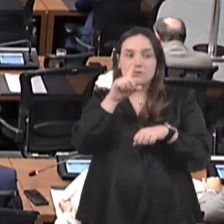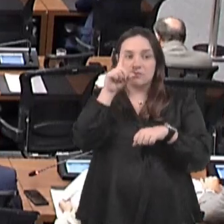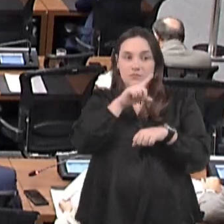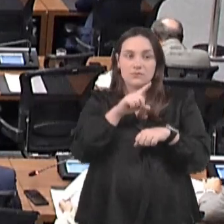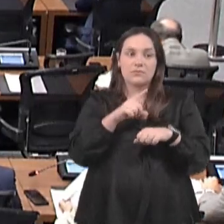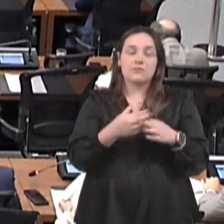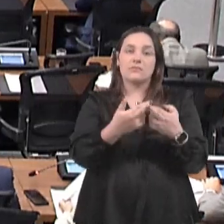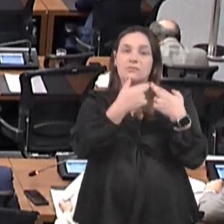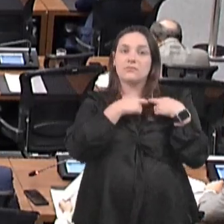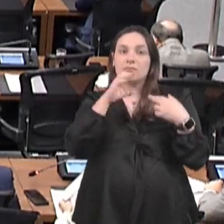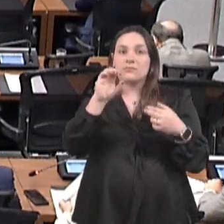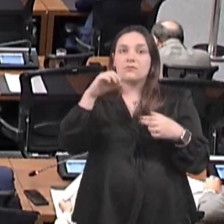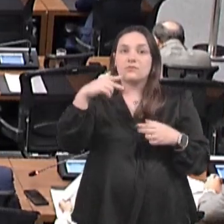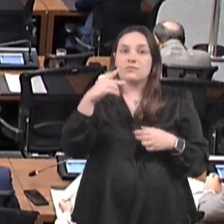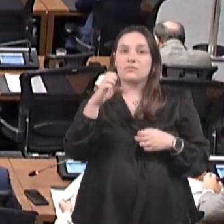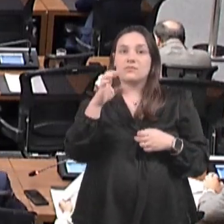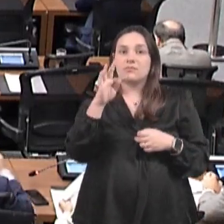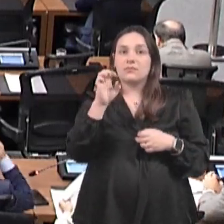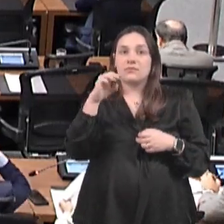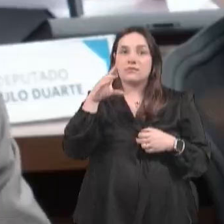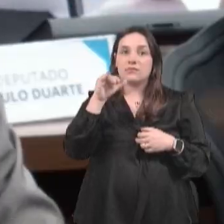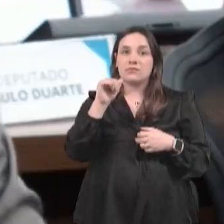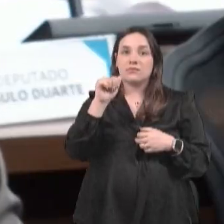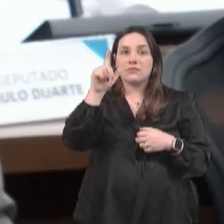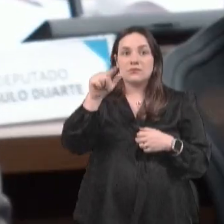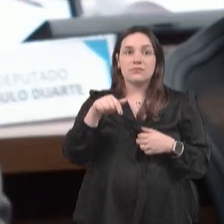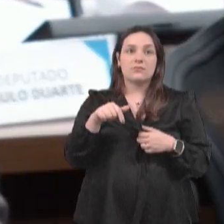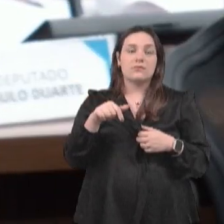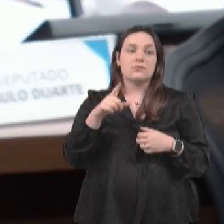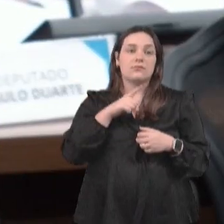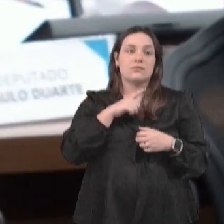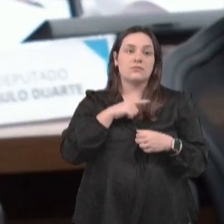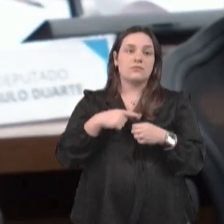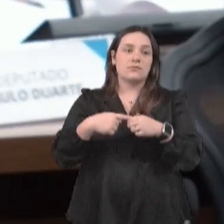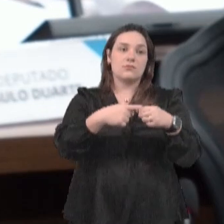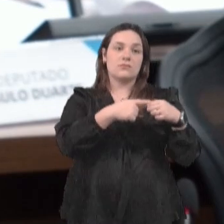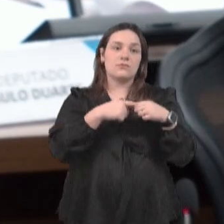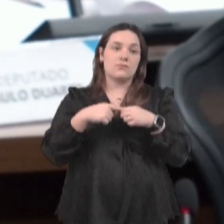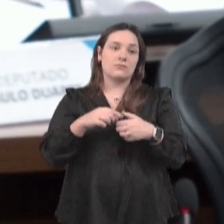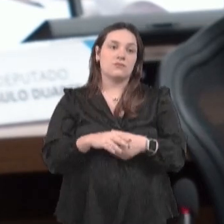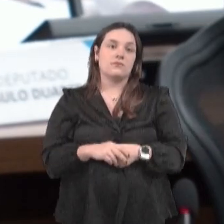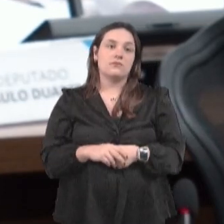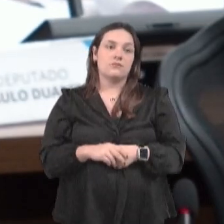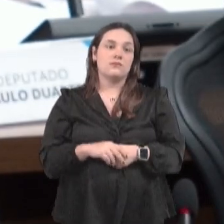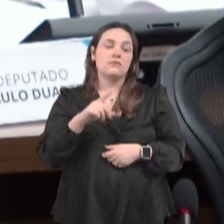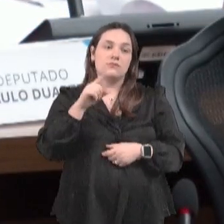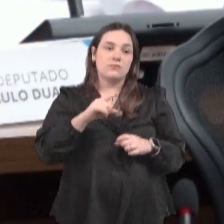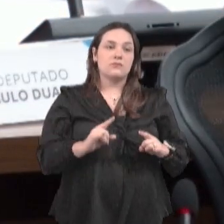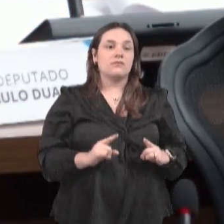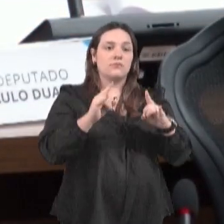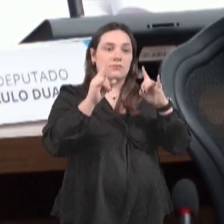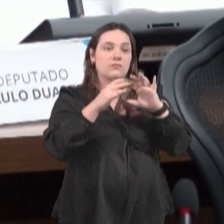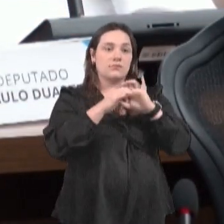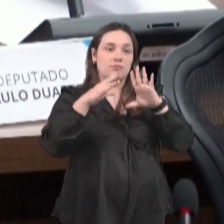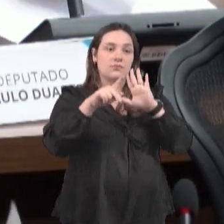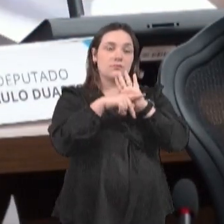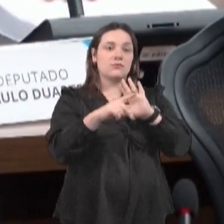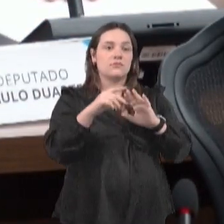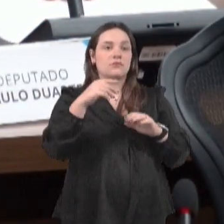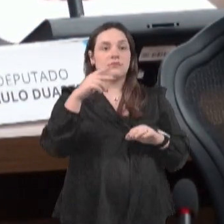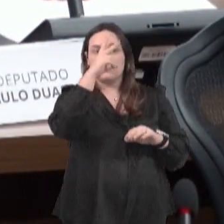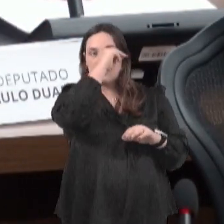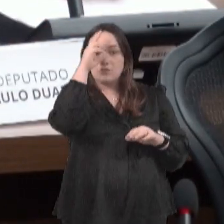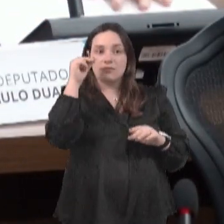de competência, por tratar-se de municípios, né? Edifícios que são liberados pelo município.